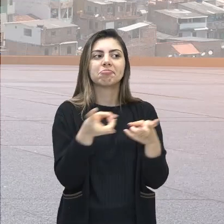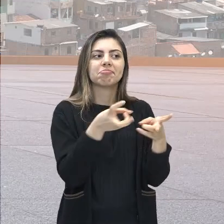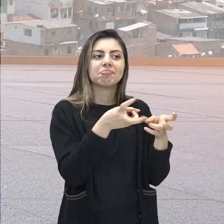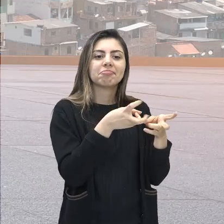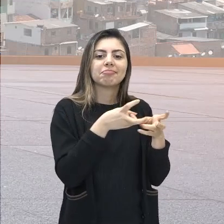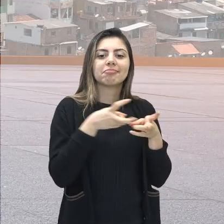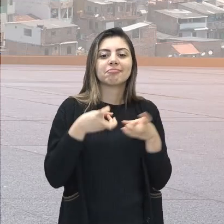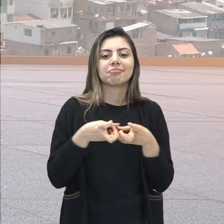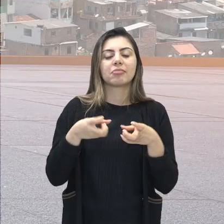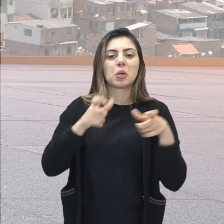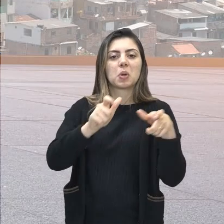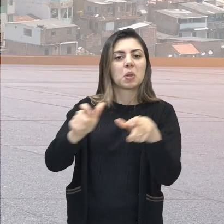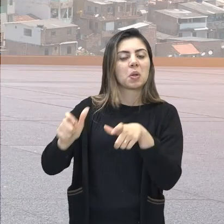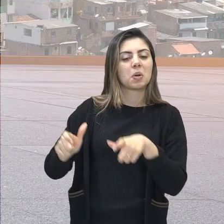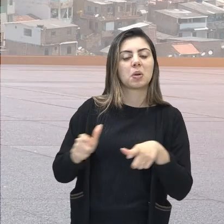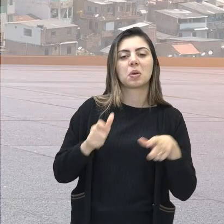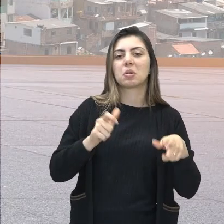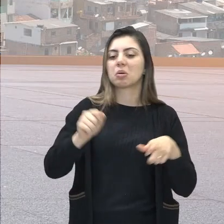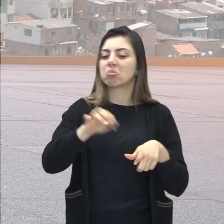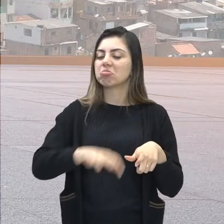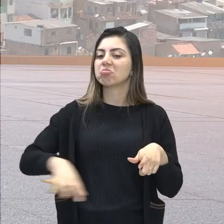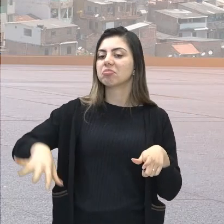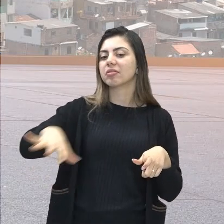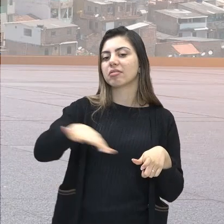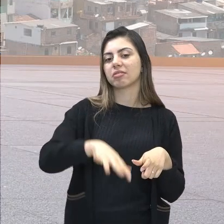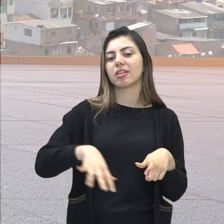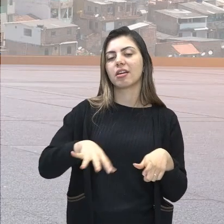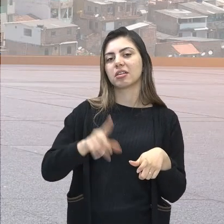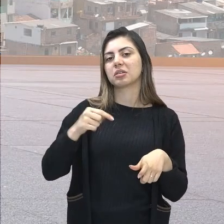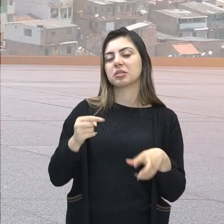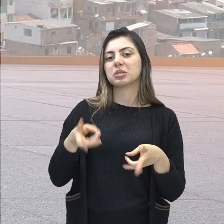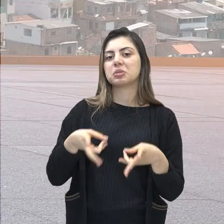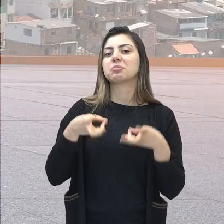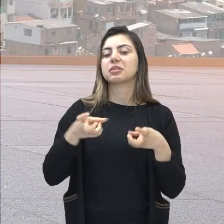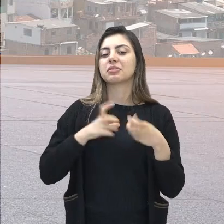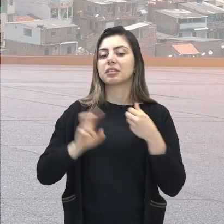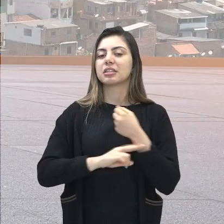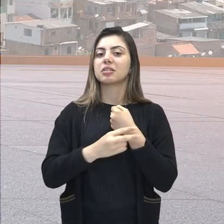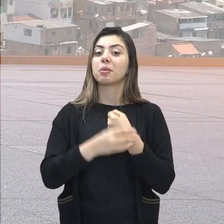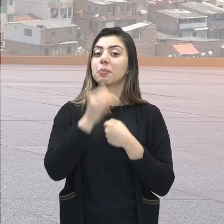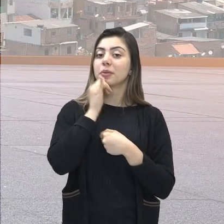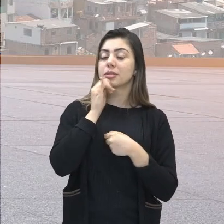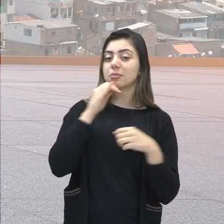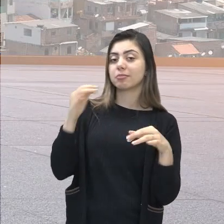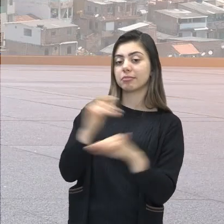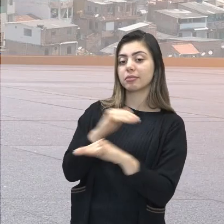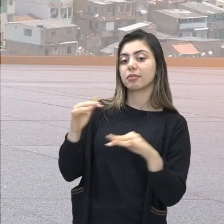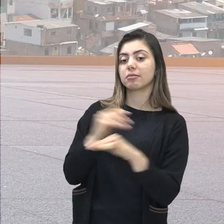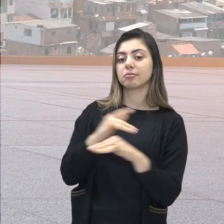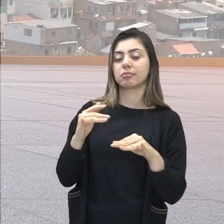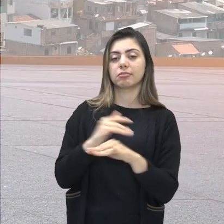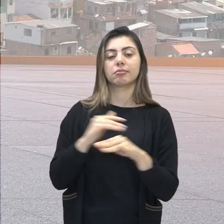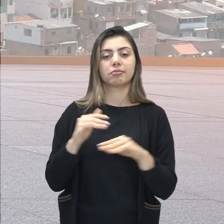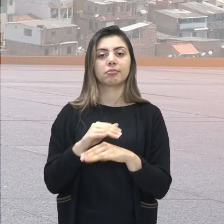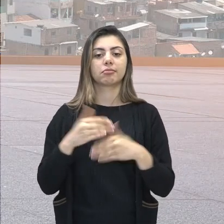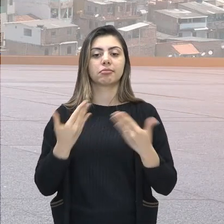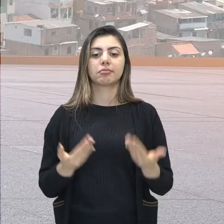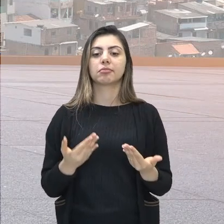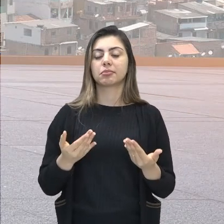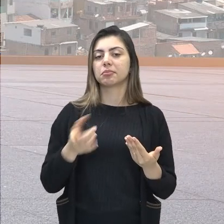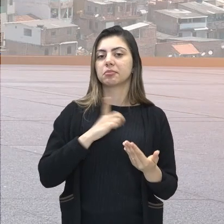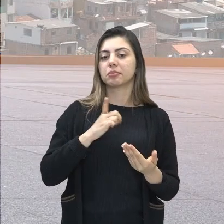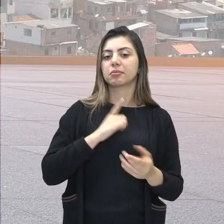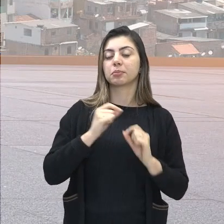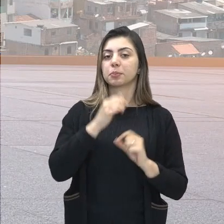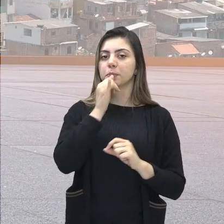nas segregações socioespaciais que a gente tem, por exemplo, nas nossas cidades, onde a gente tem uma cidade assistida de